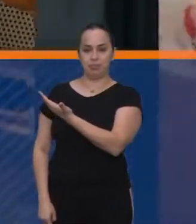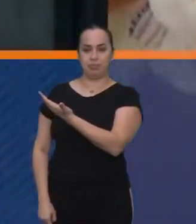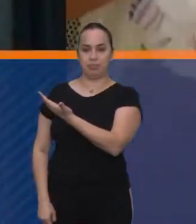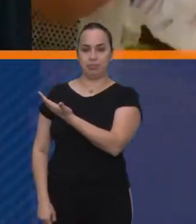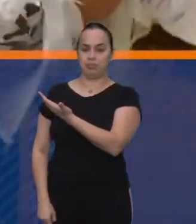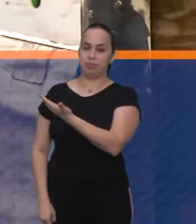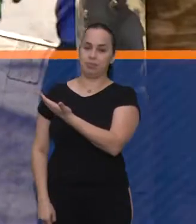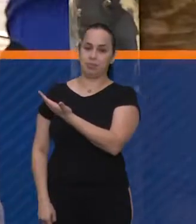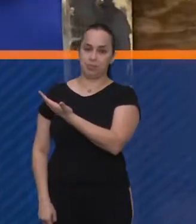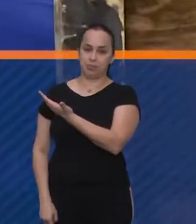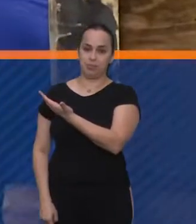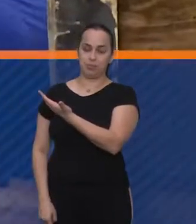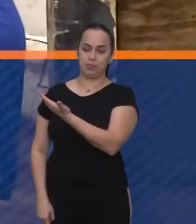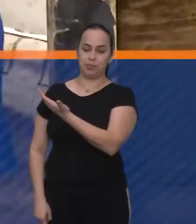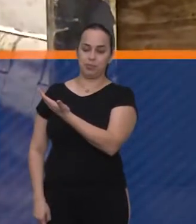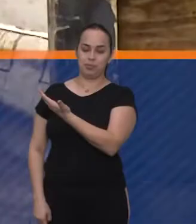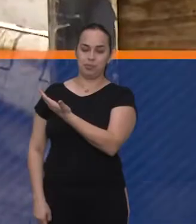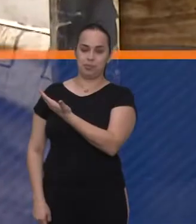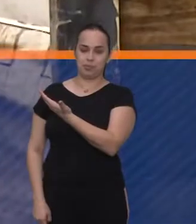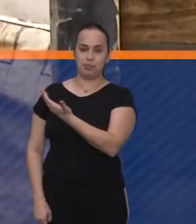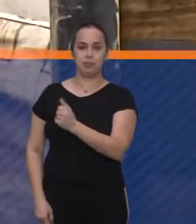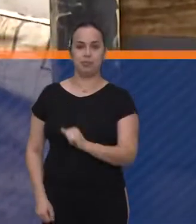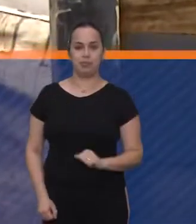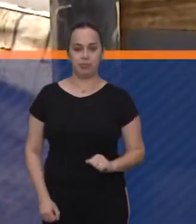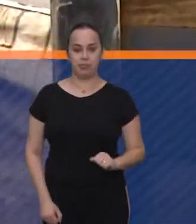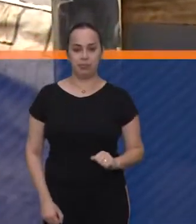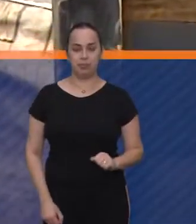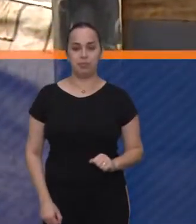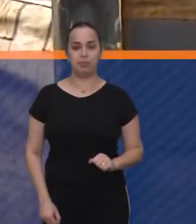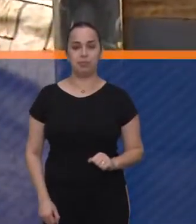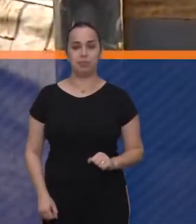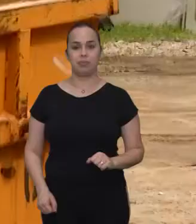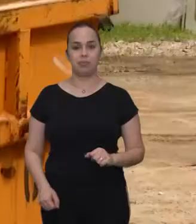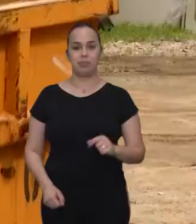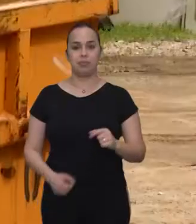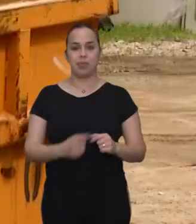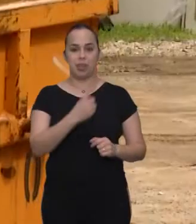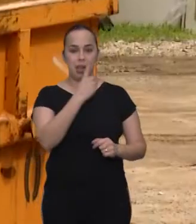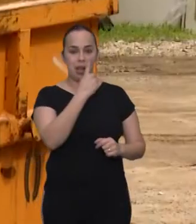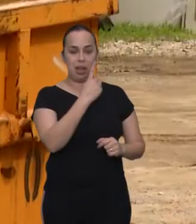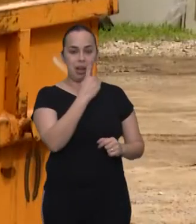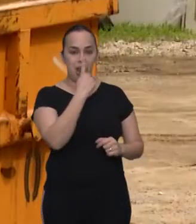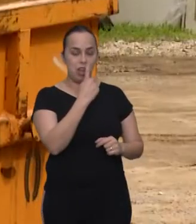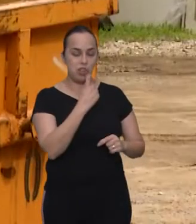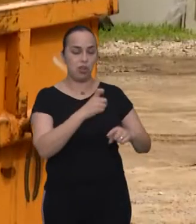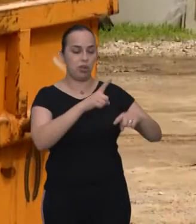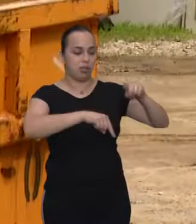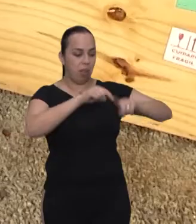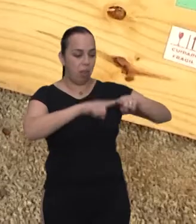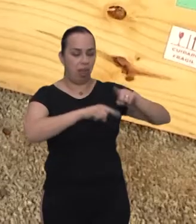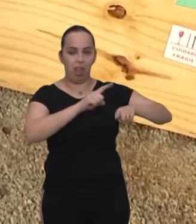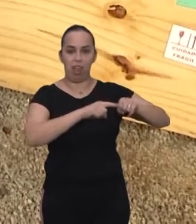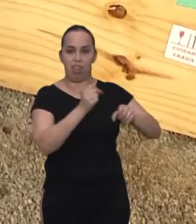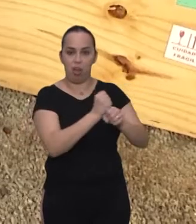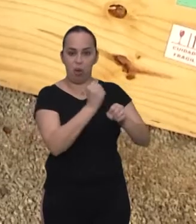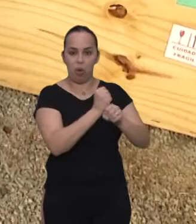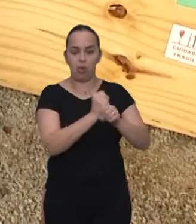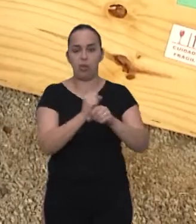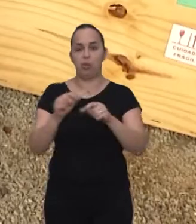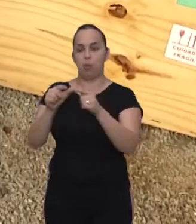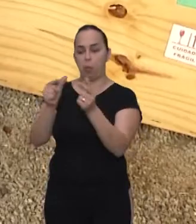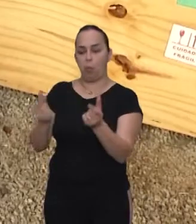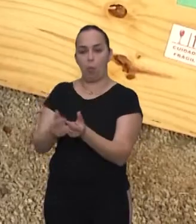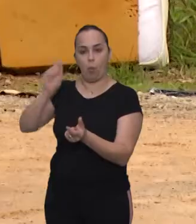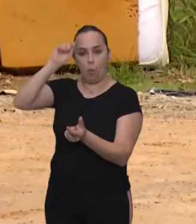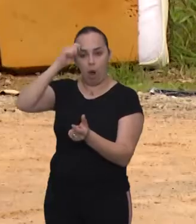às 5:00 da tarde e também aos domingos de 8 horas da manhã ao meio-dia além de resíduos de construção óleo de